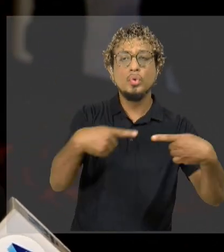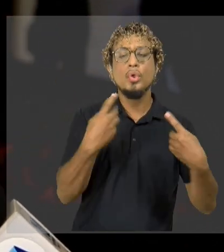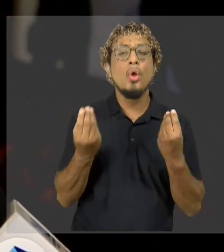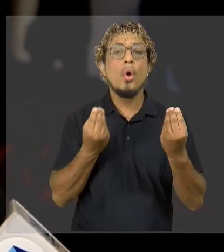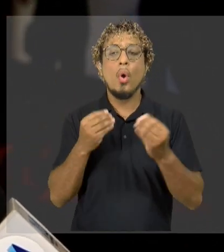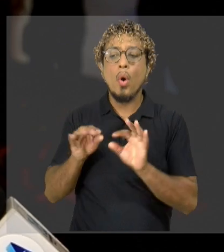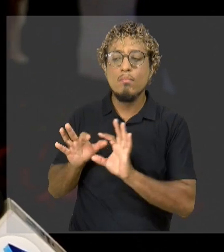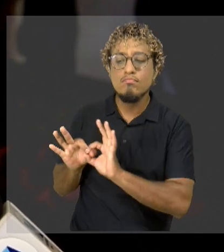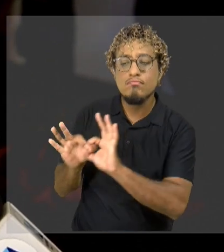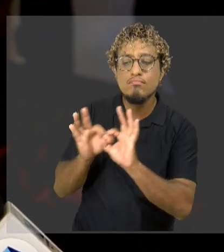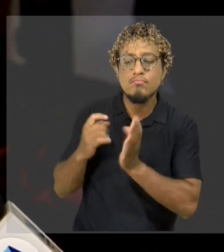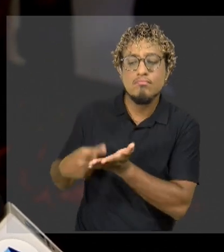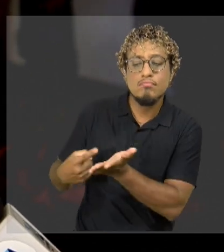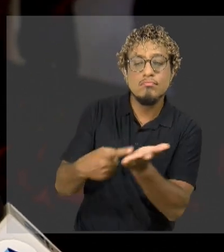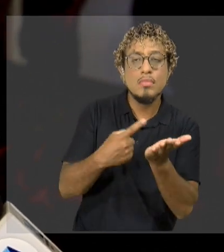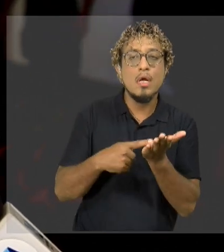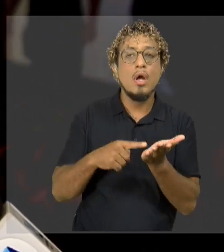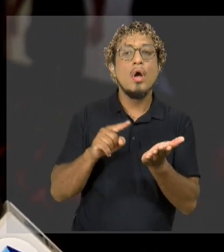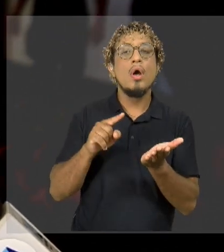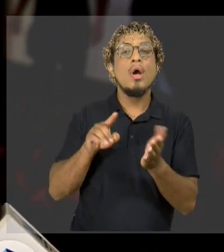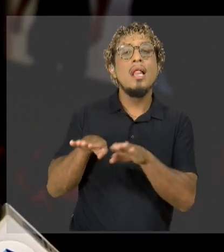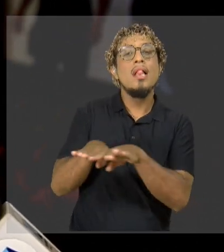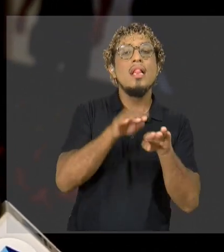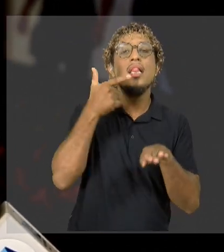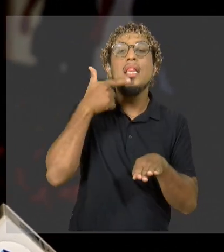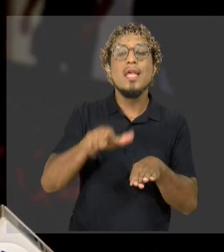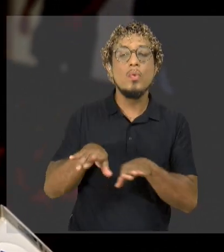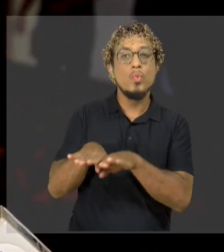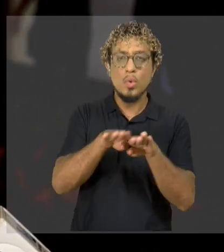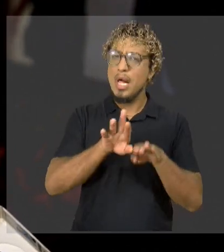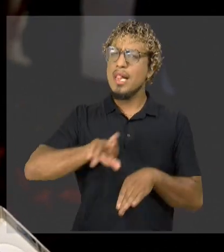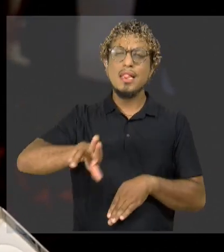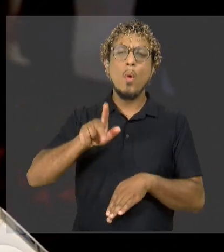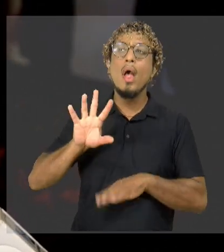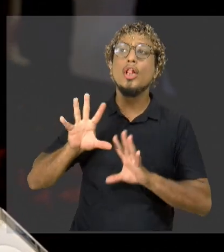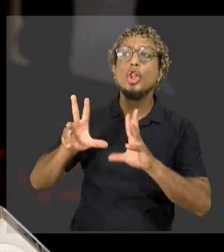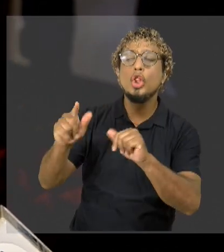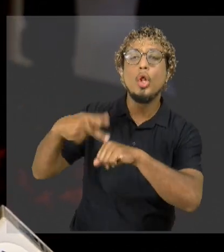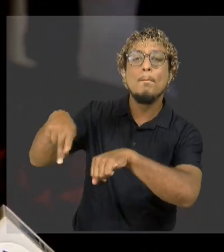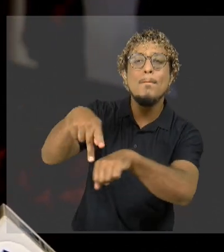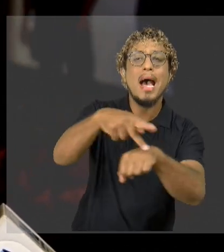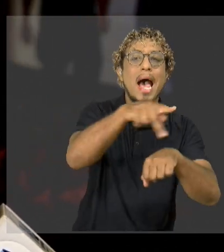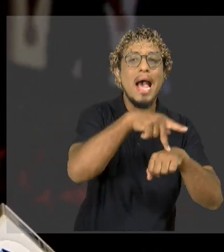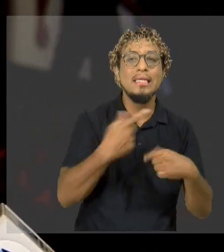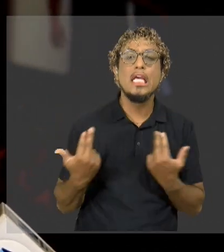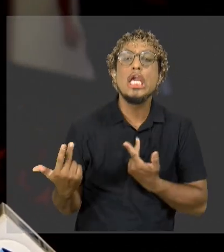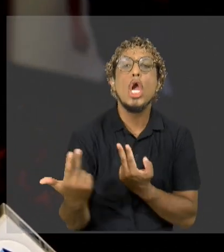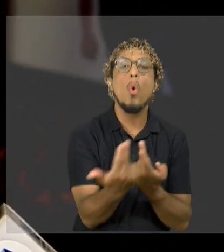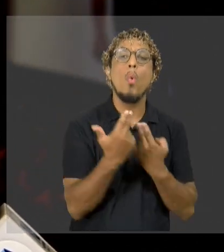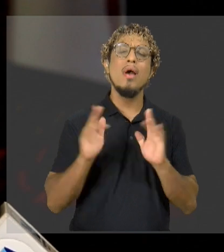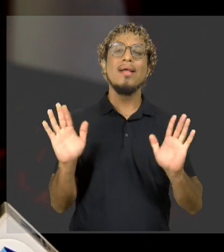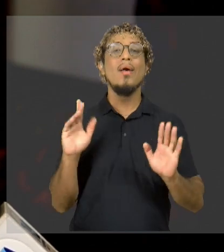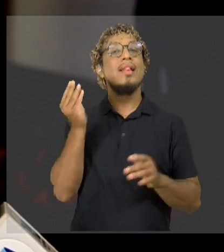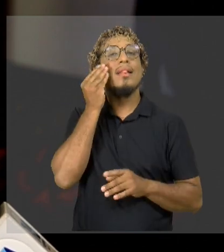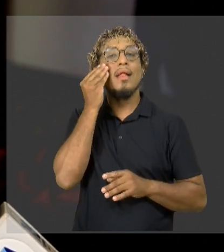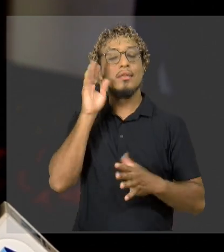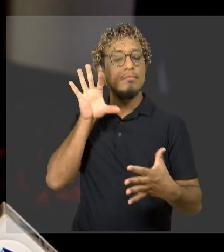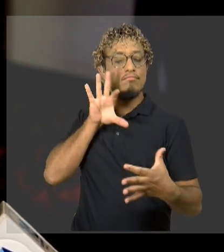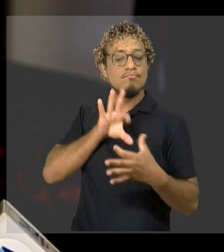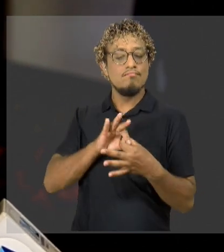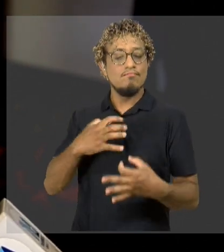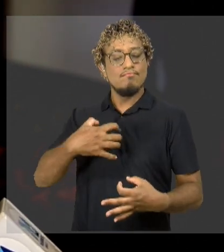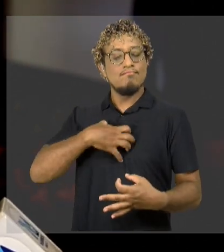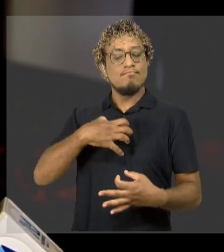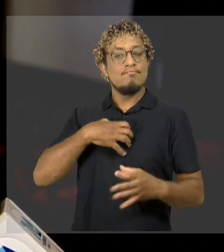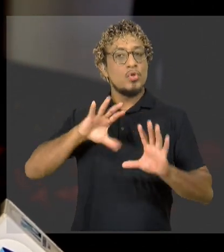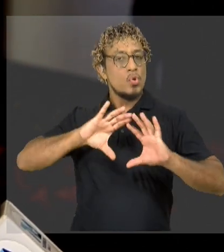unificação da língua. Não que todos os países que falam português fossem falar da mesma maneira, mas um jeito de trazer de volta o sentido de pertença,